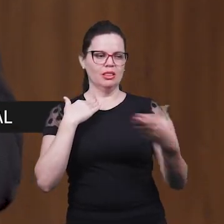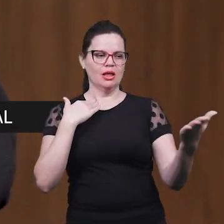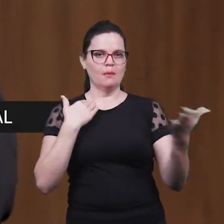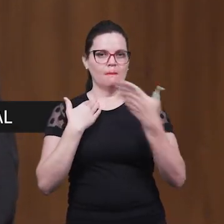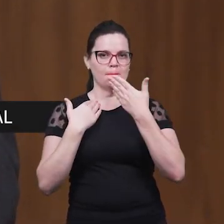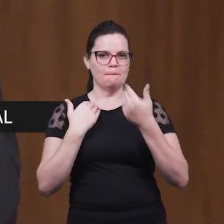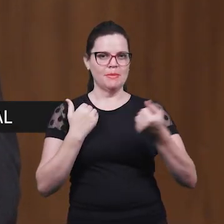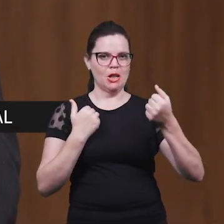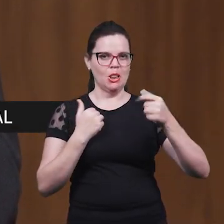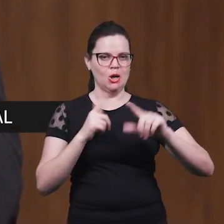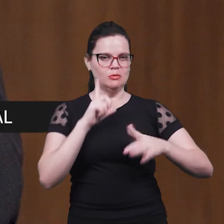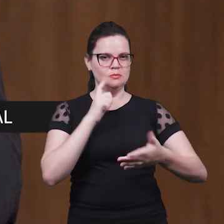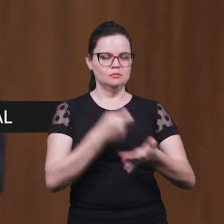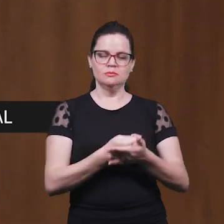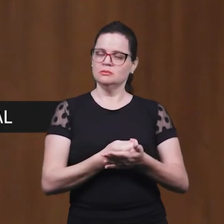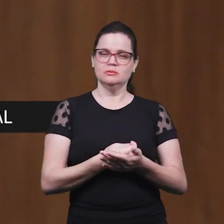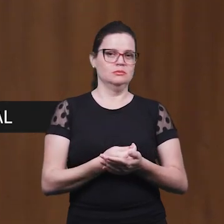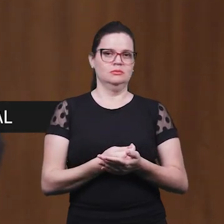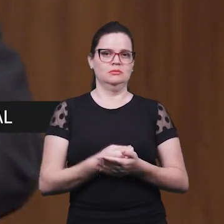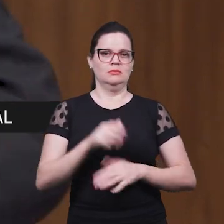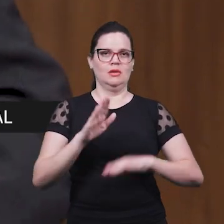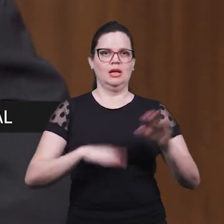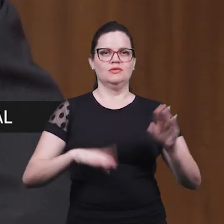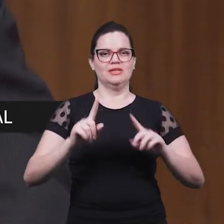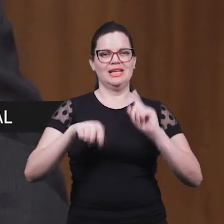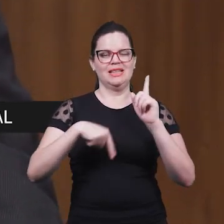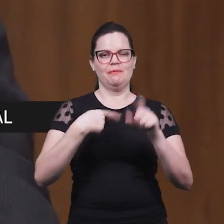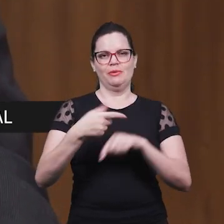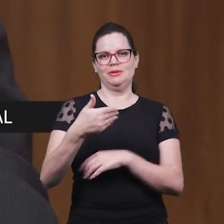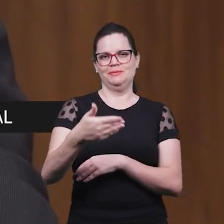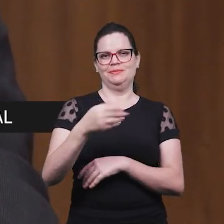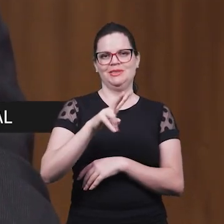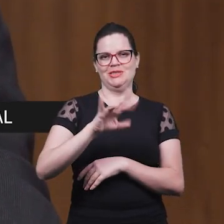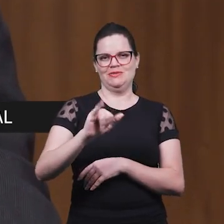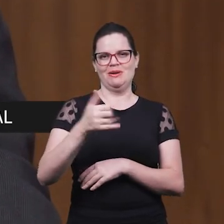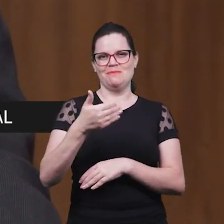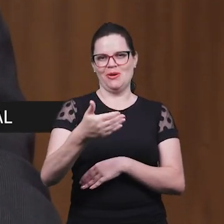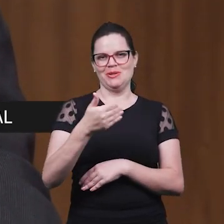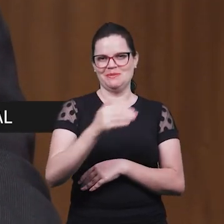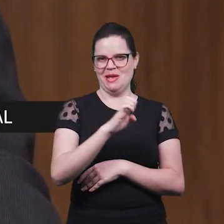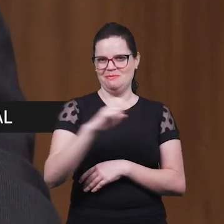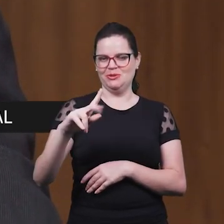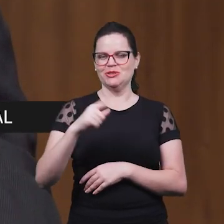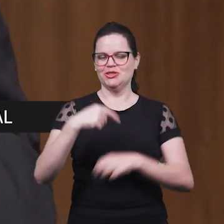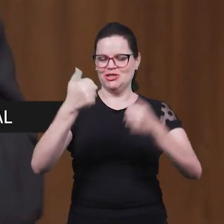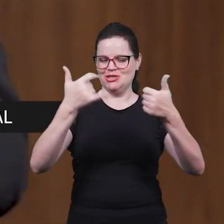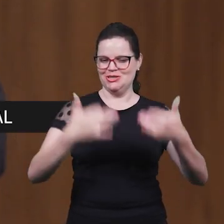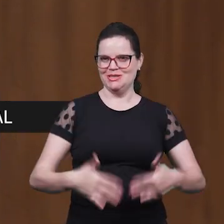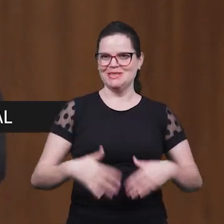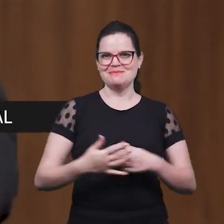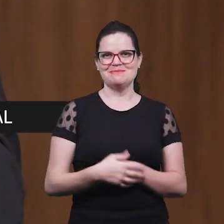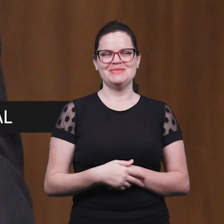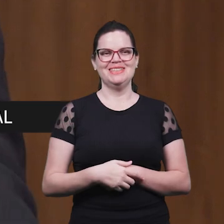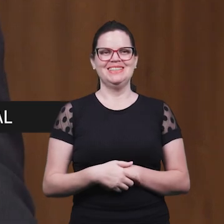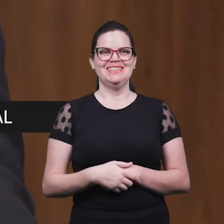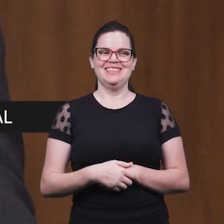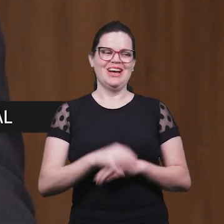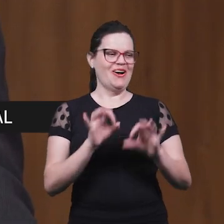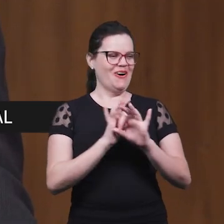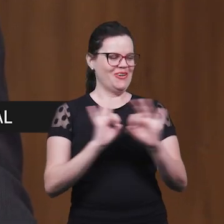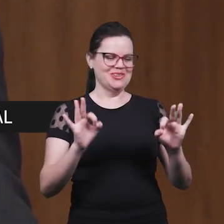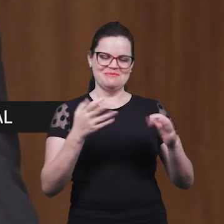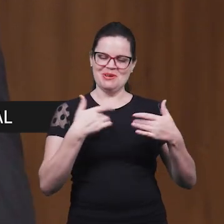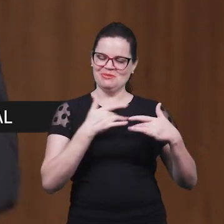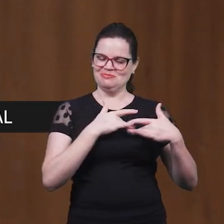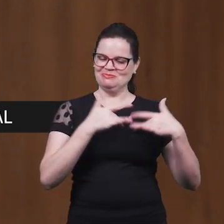melhor alternativa. Exato. Mas esse tema nós vamos trabalhar no próximo programa. É ótimo. Nós vamos deixar Estou à disposição.